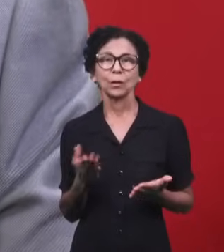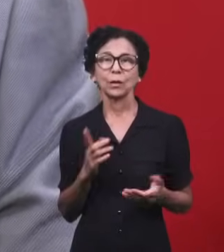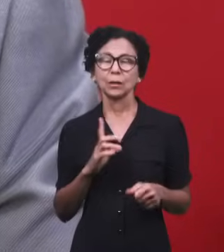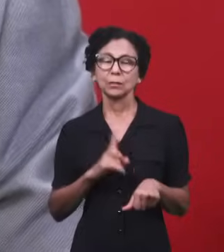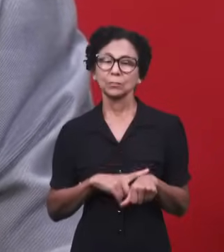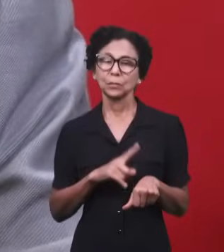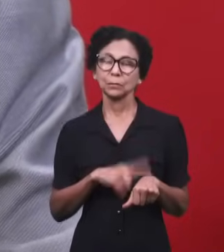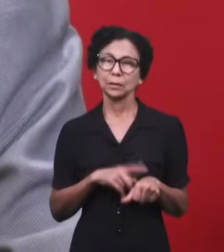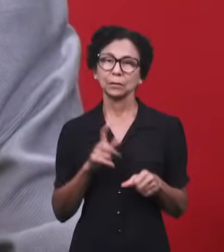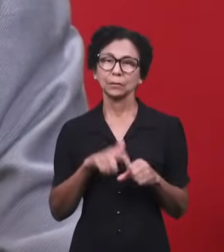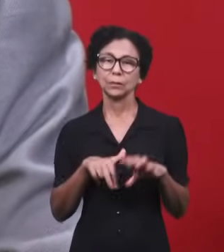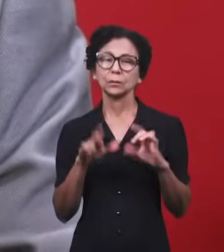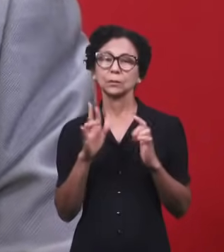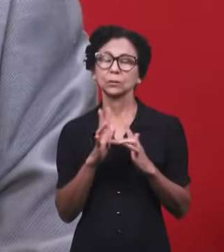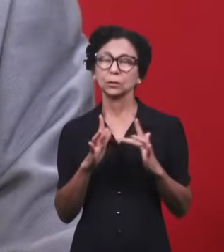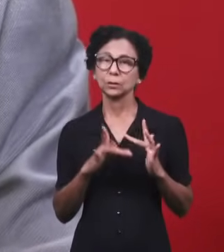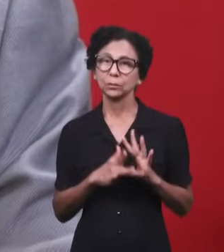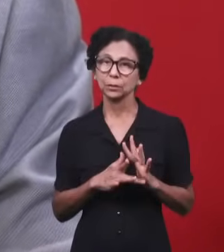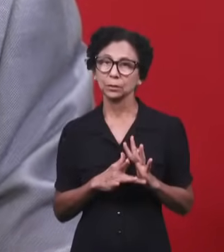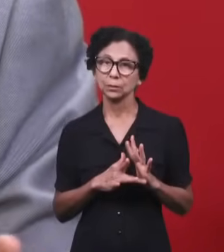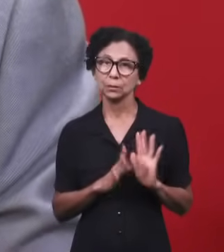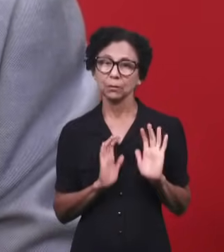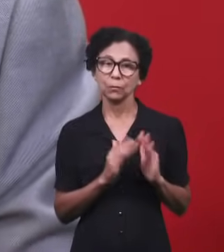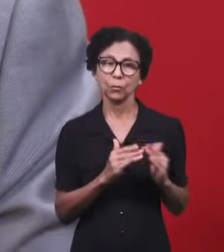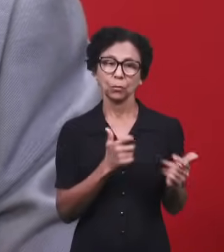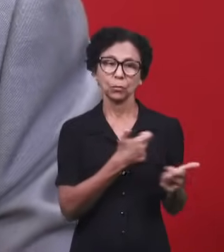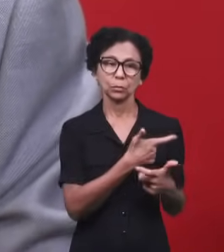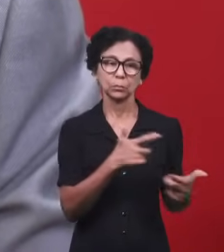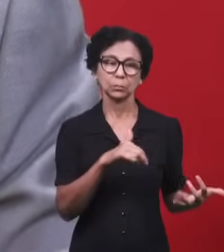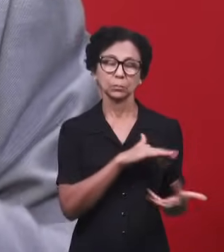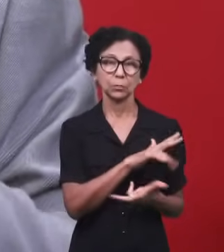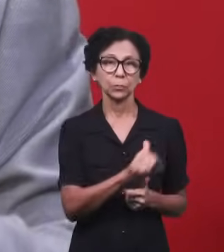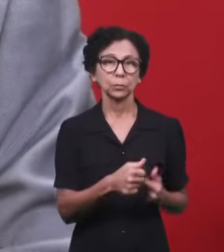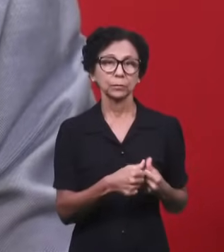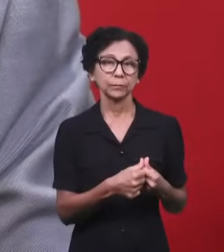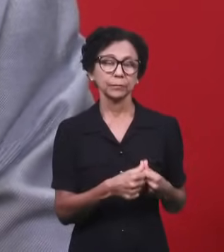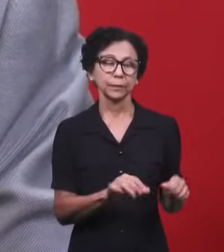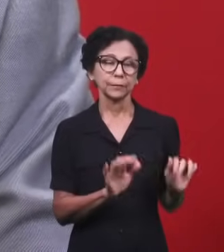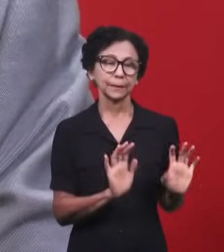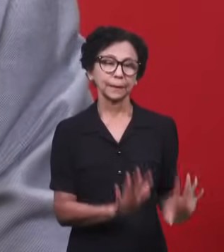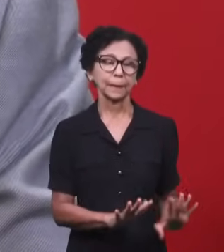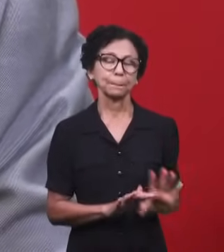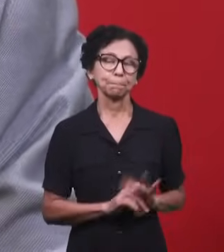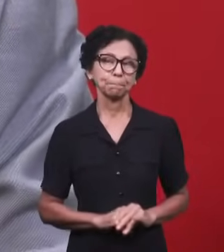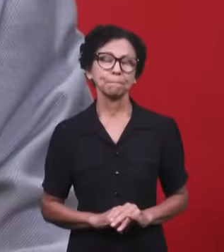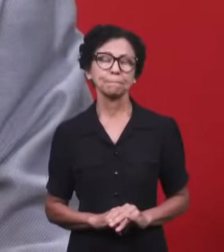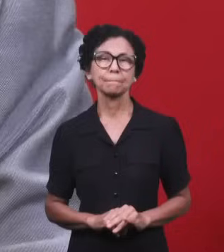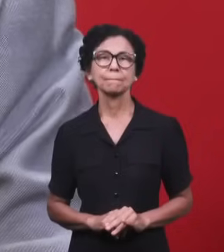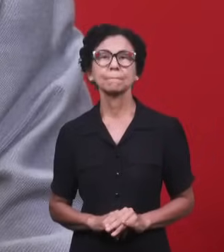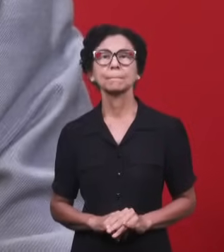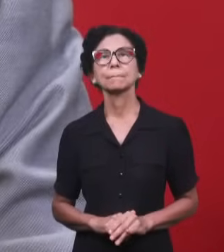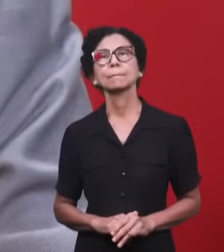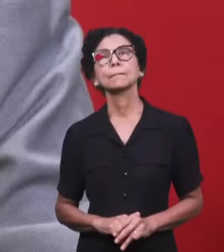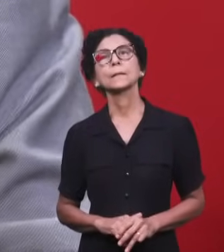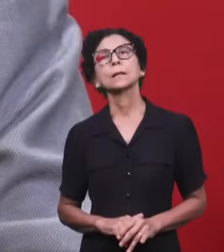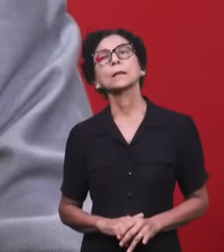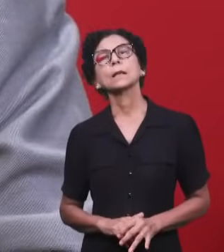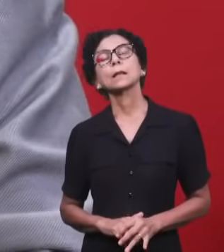haver mais escapatória. Olhou para trás, fica. Não tem jeito. Então esse é um alerta que fica para todos vocês que estão